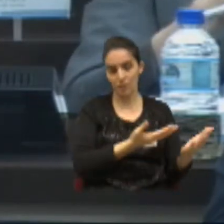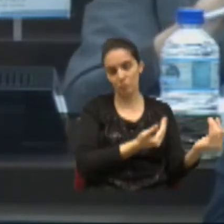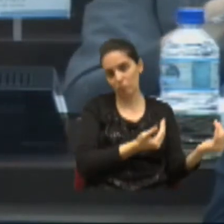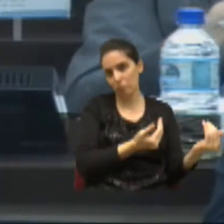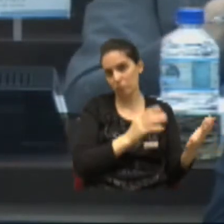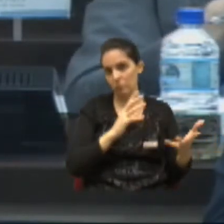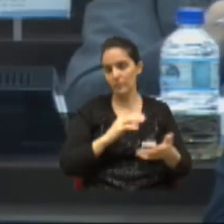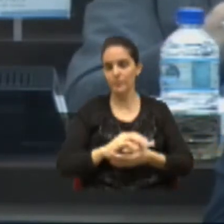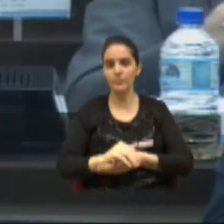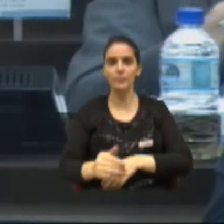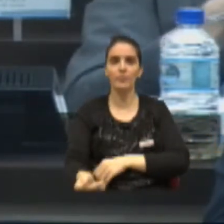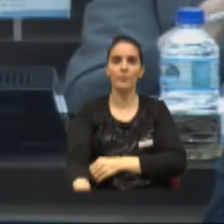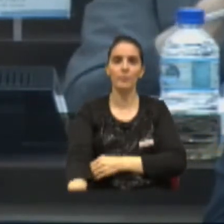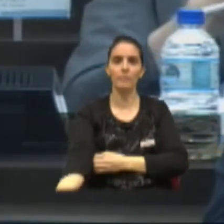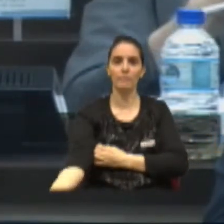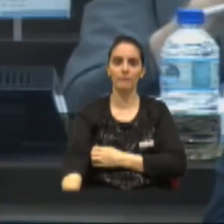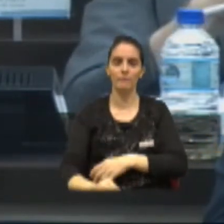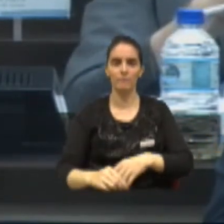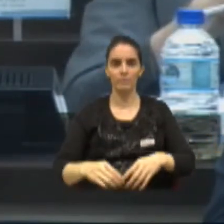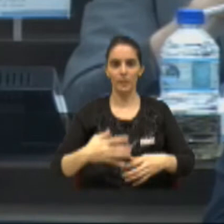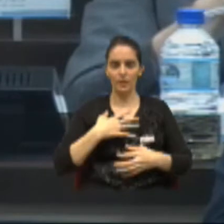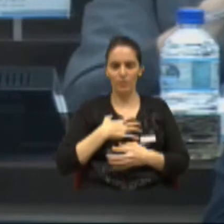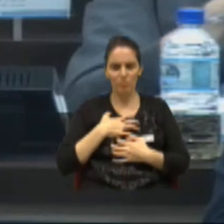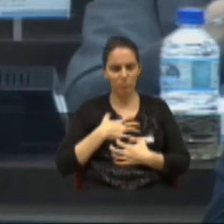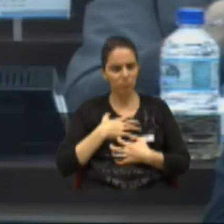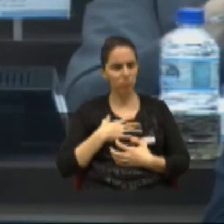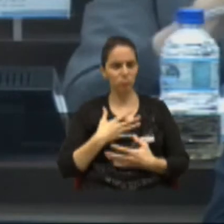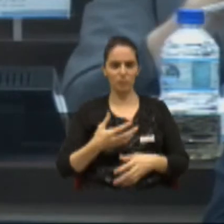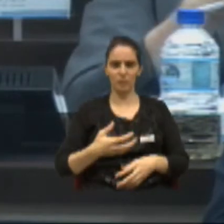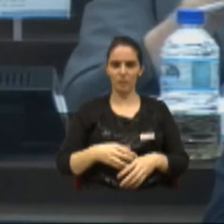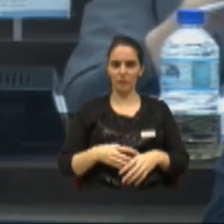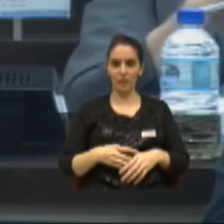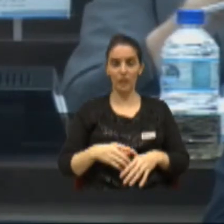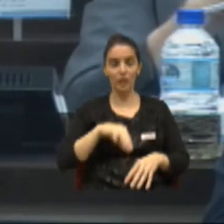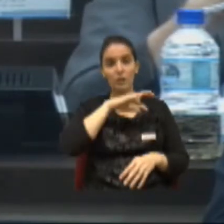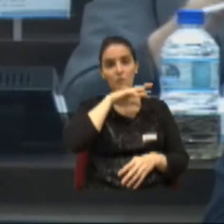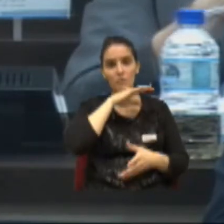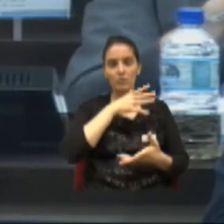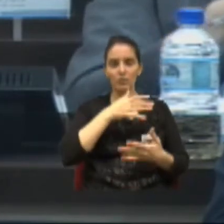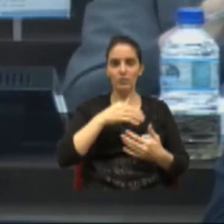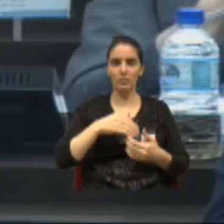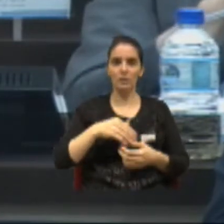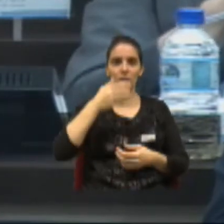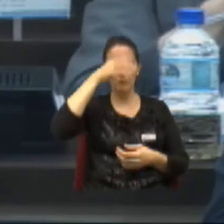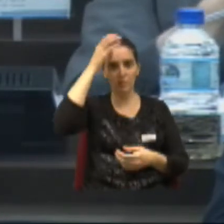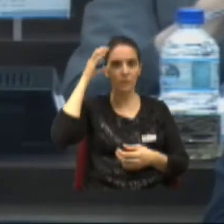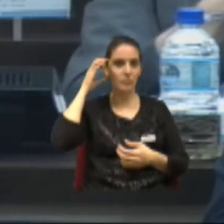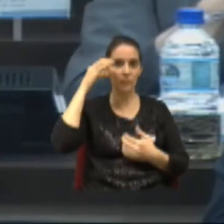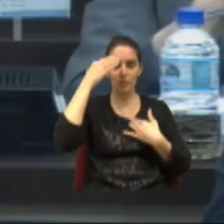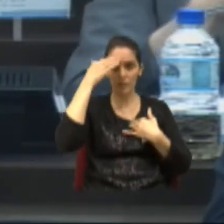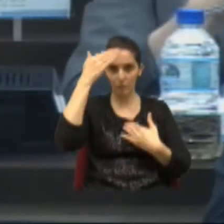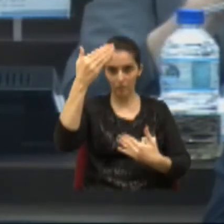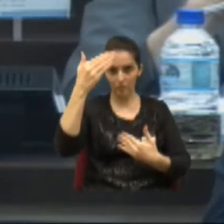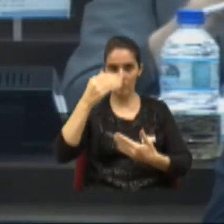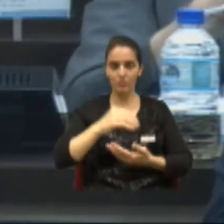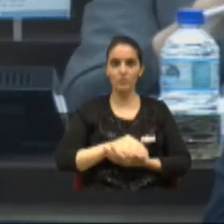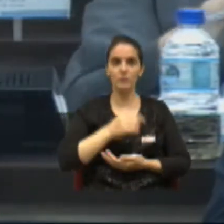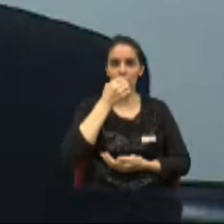qualquer tipo de divergência, mágoa, revolta diante da situação. Então, eu gostaria de agradecer aí a colocação nesse